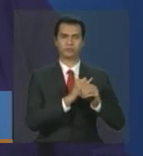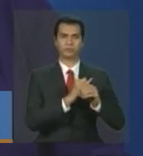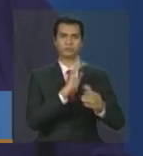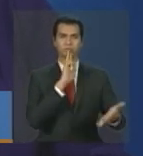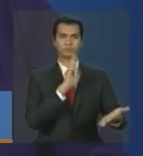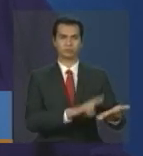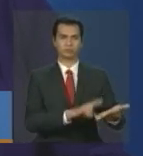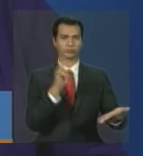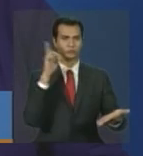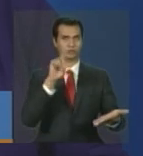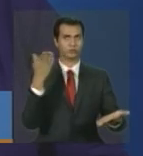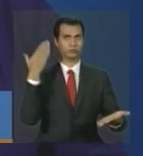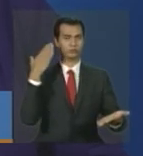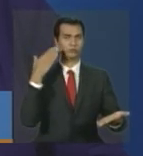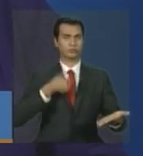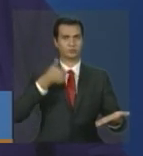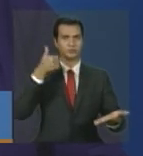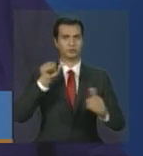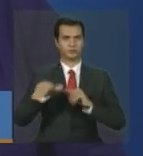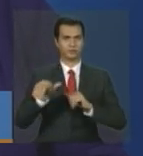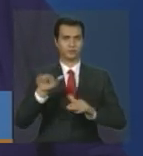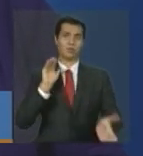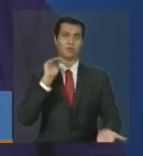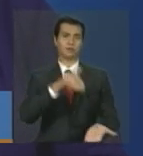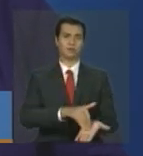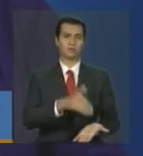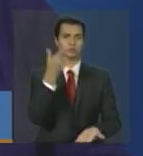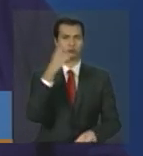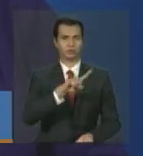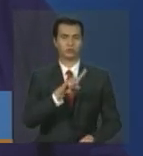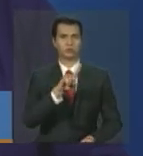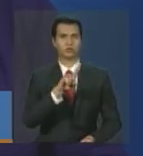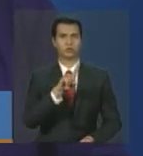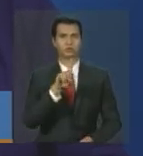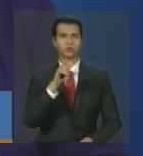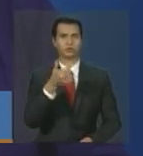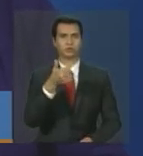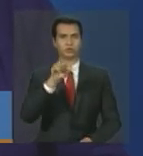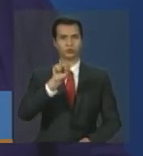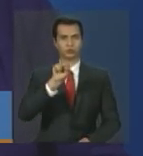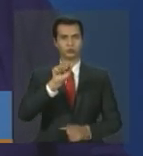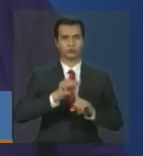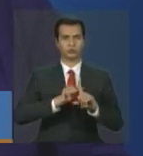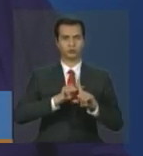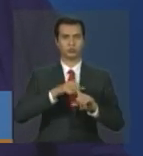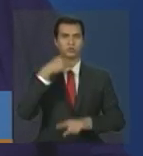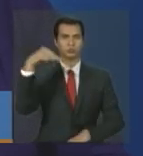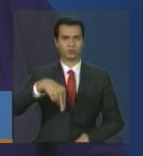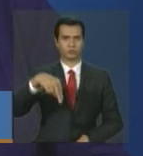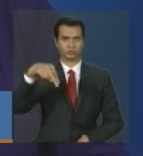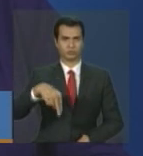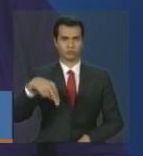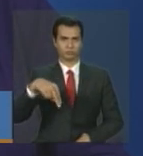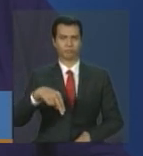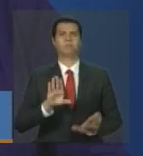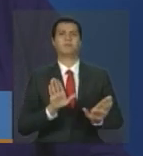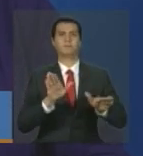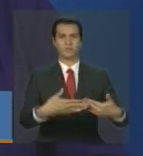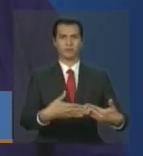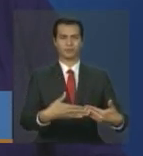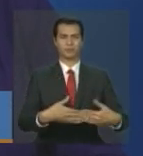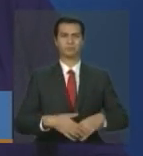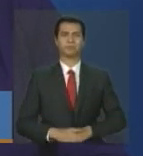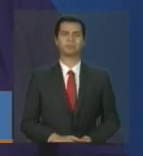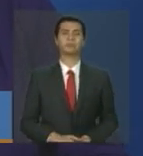em 1º de Setembro e ficará aberto até 18 de novembro o sucesso do Conselho